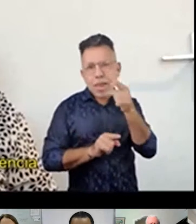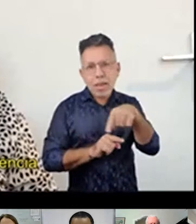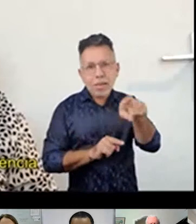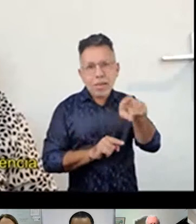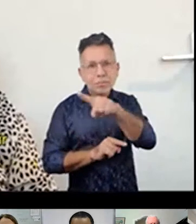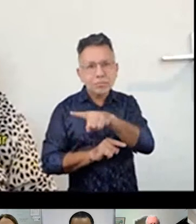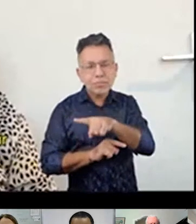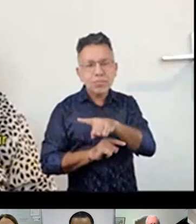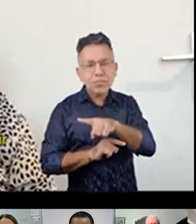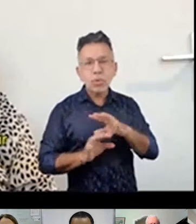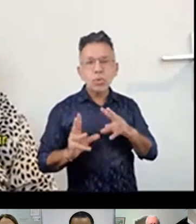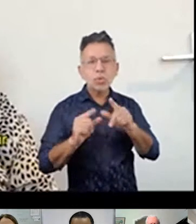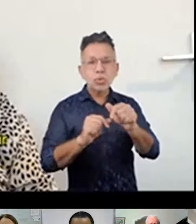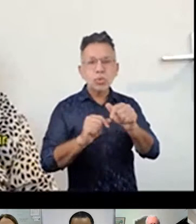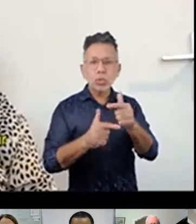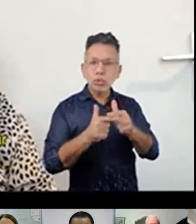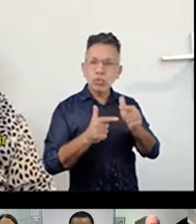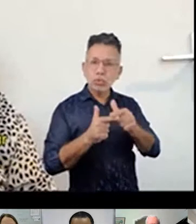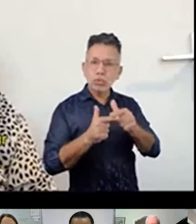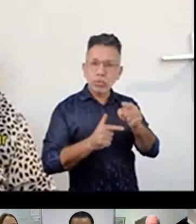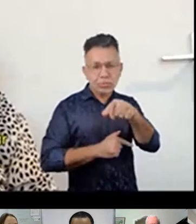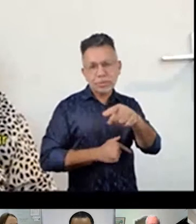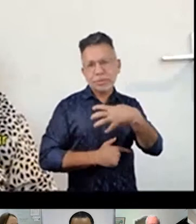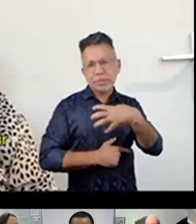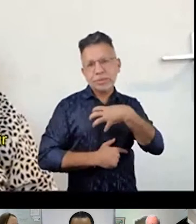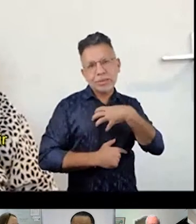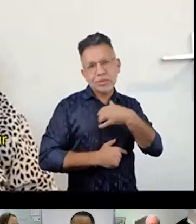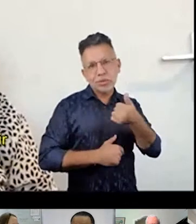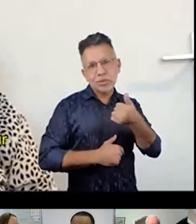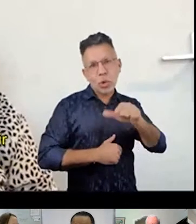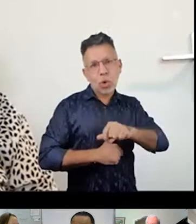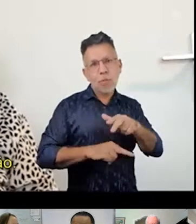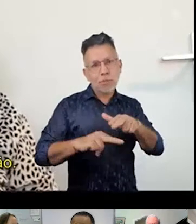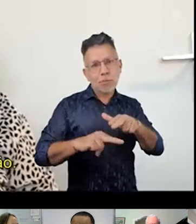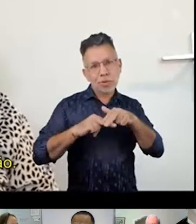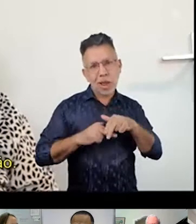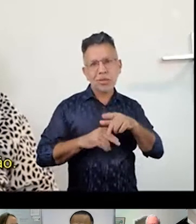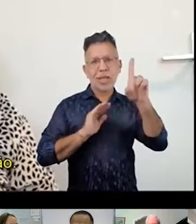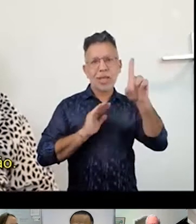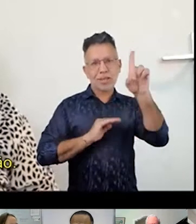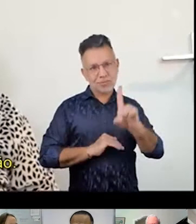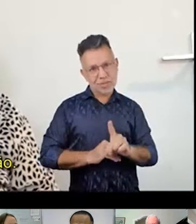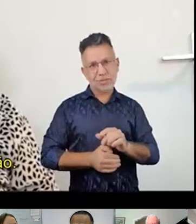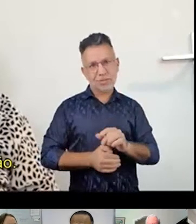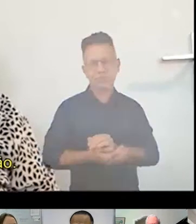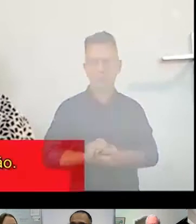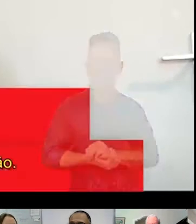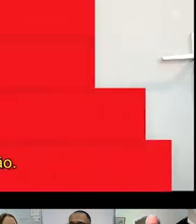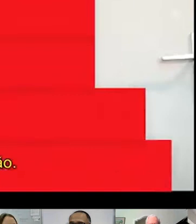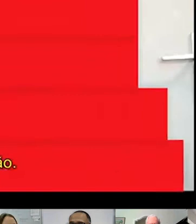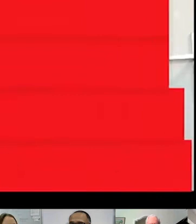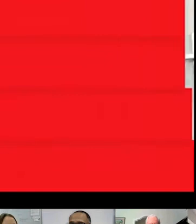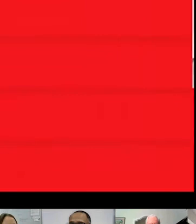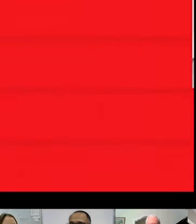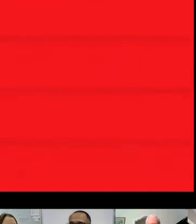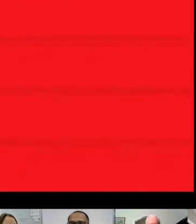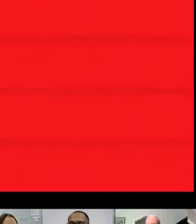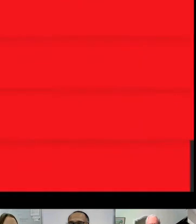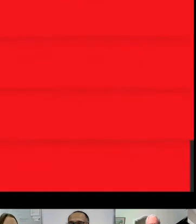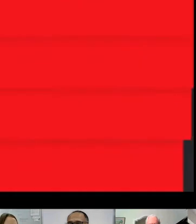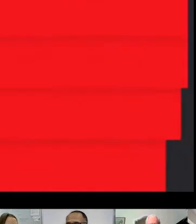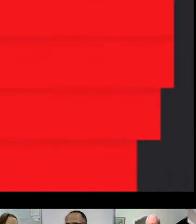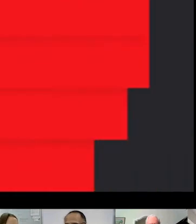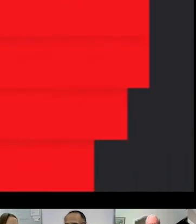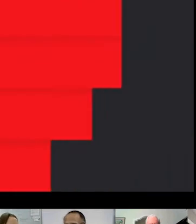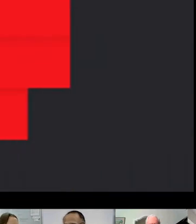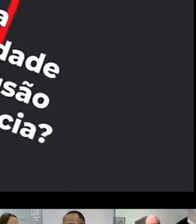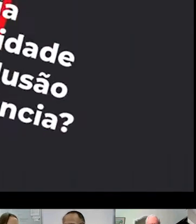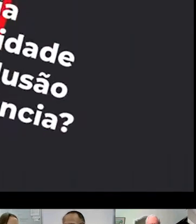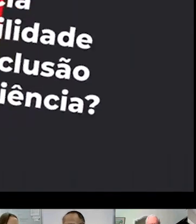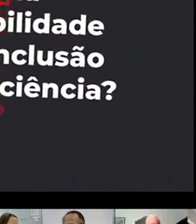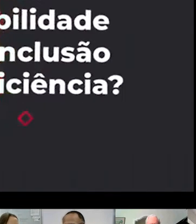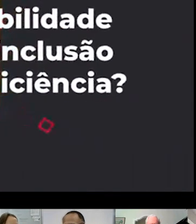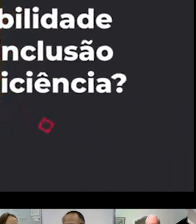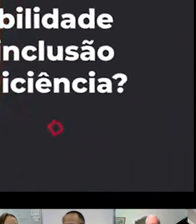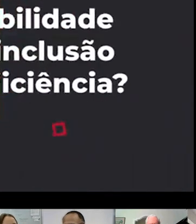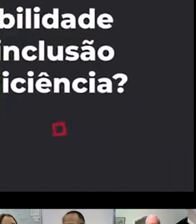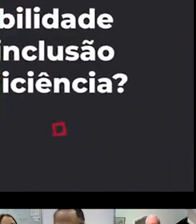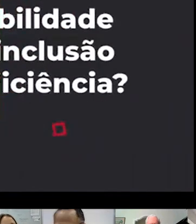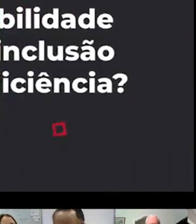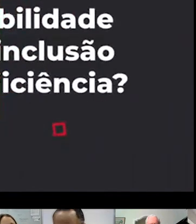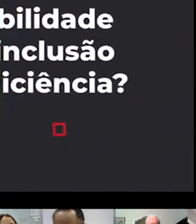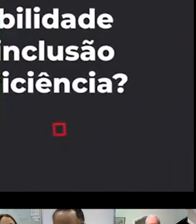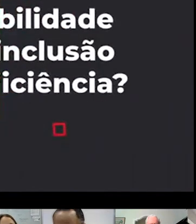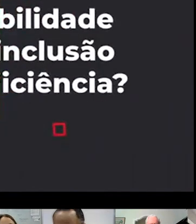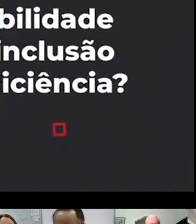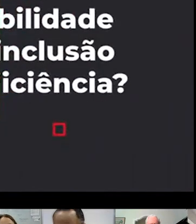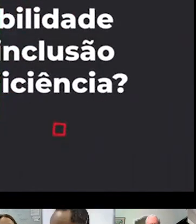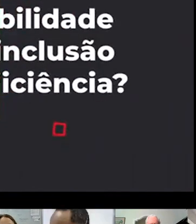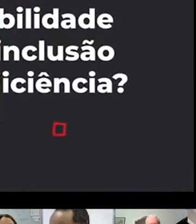pessoa com deficiência sempre que ela se sentir prejudicada por conta de sua condição. Qual a importância de garantir a acessibilidade